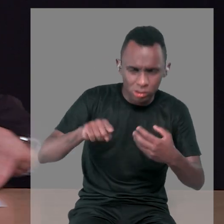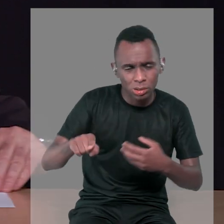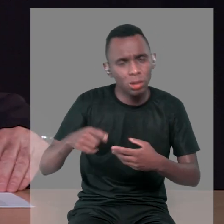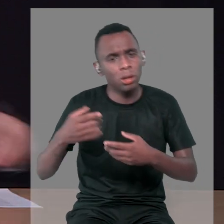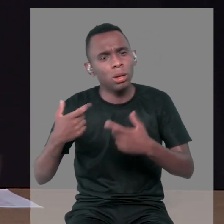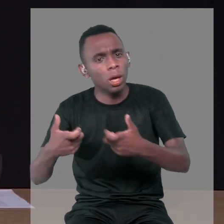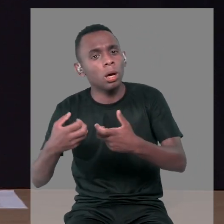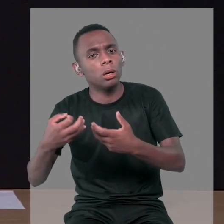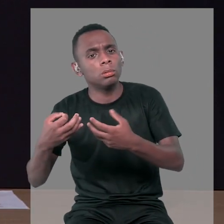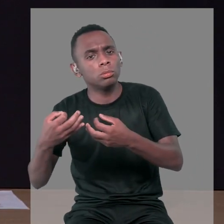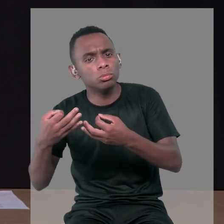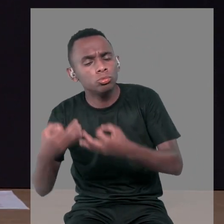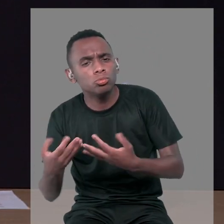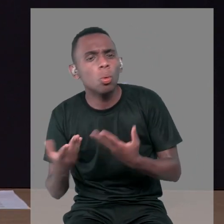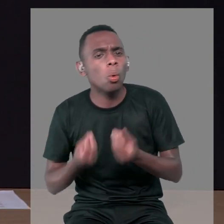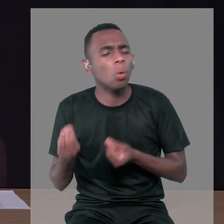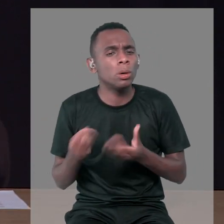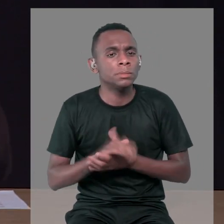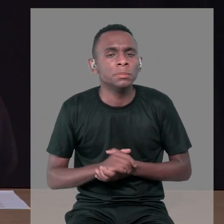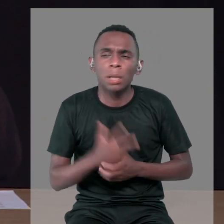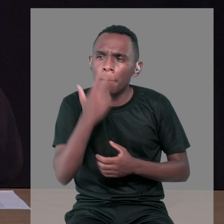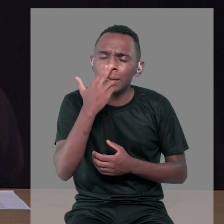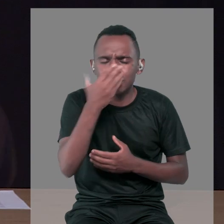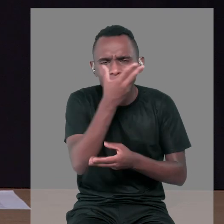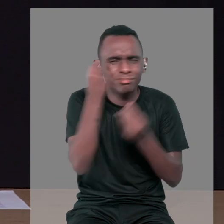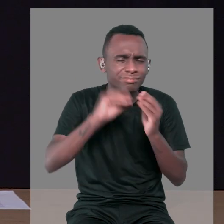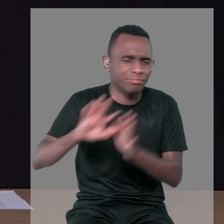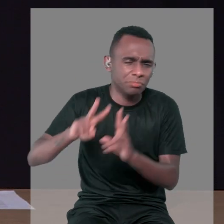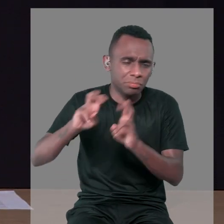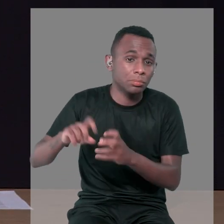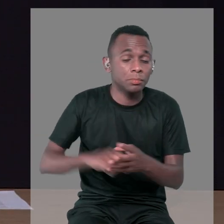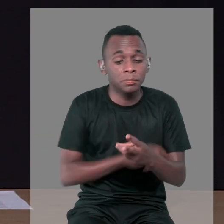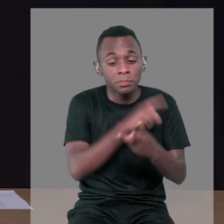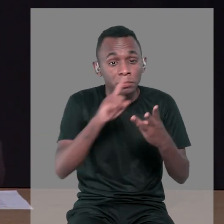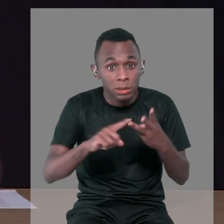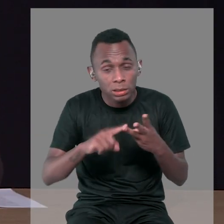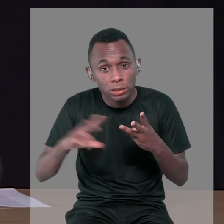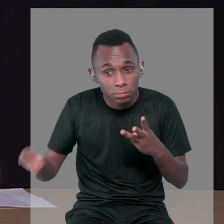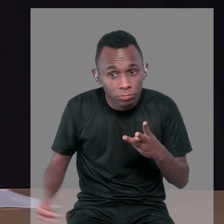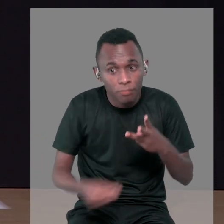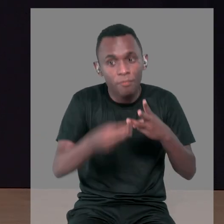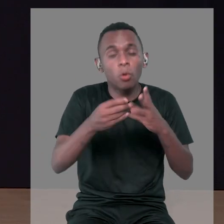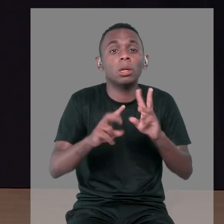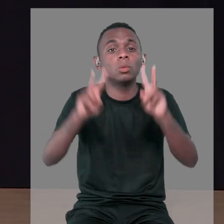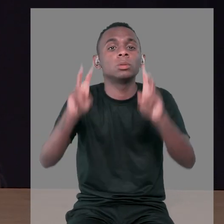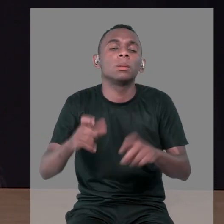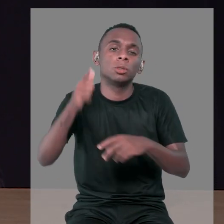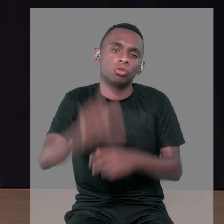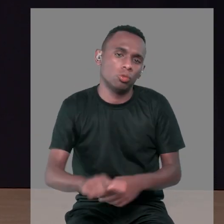ficou meio esquecido. É o Walzer que vai trazer de volta esse termo. Primeira aposta